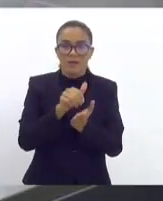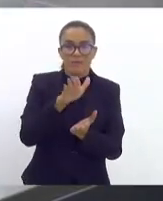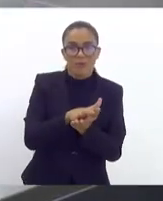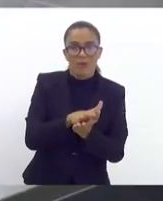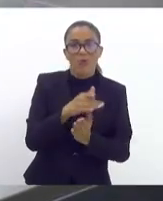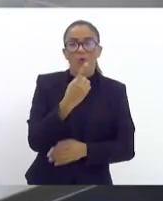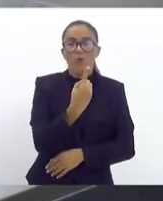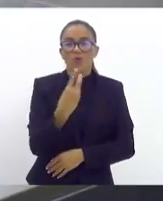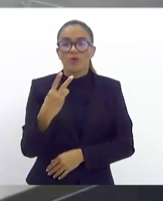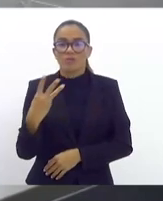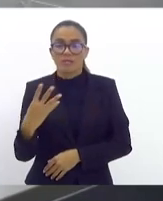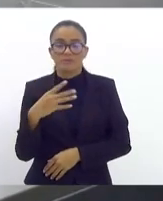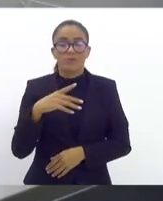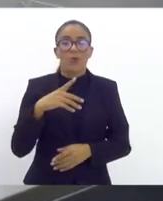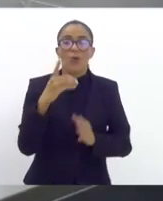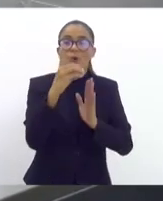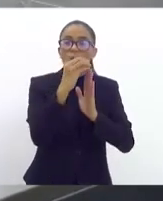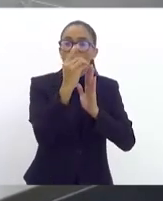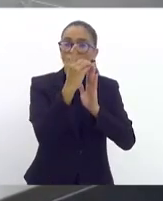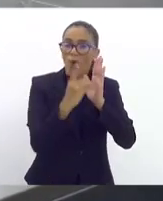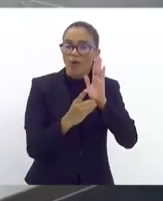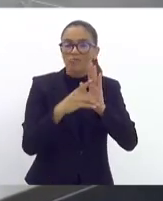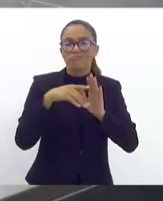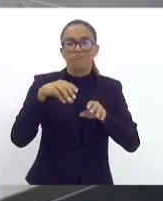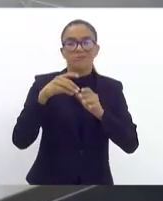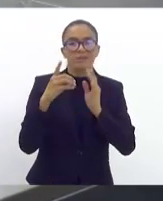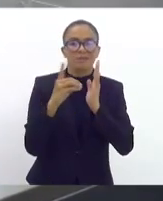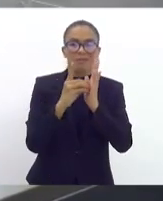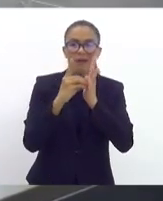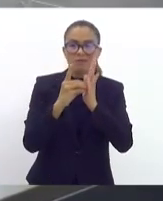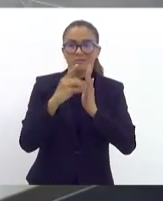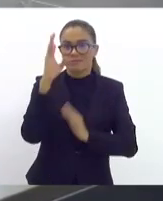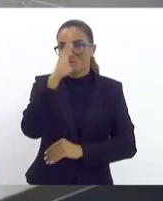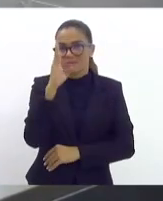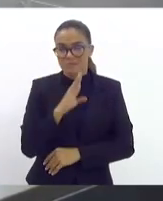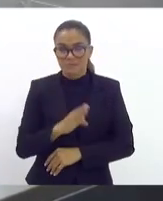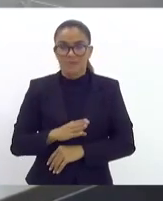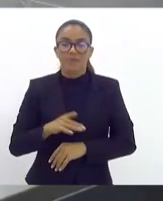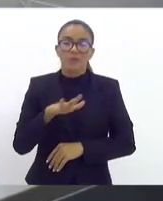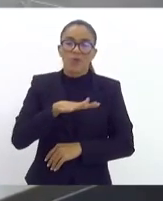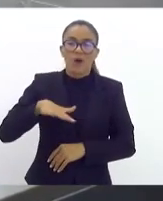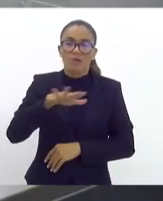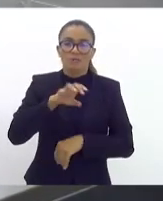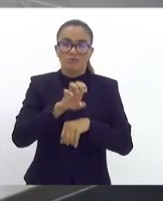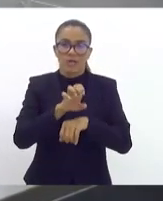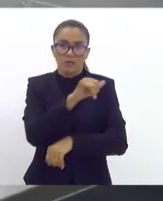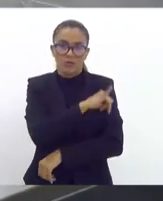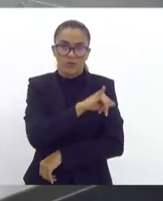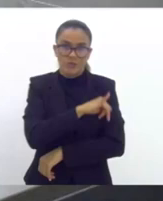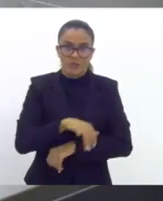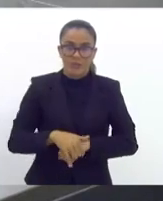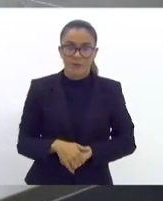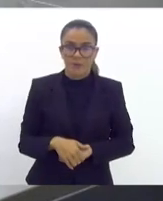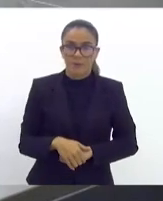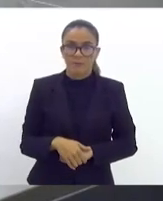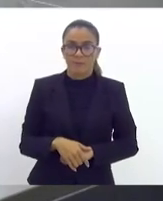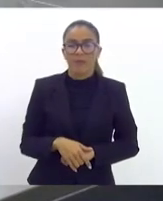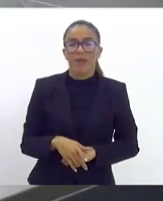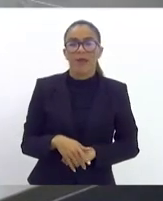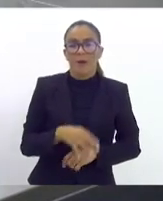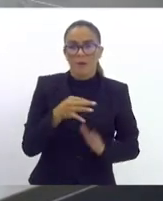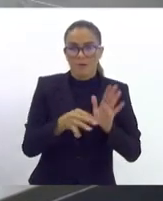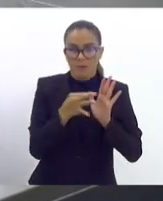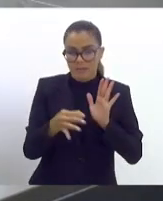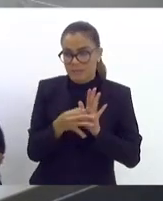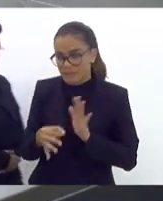no artigo 123 do Código de Trânsito Brasileiro CTB na forma em que menciona no âmbito do Estado do Rio de Janeiro vai aparecer